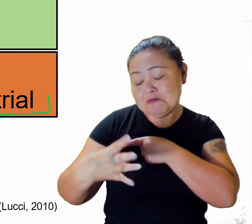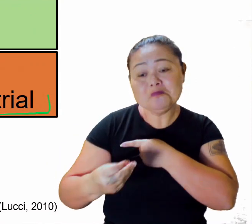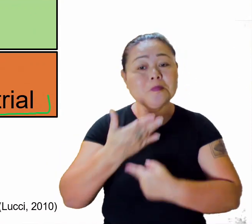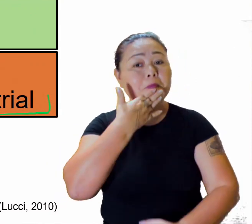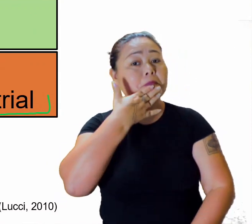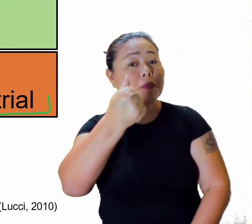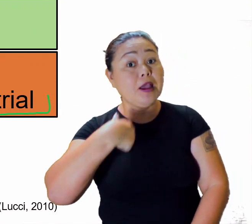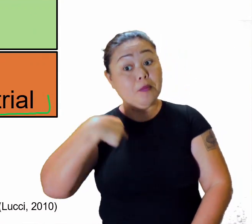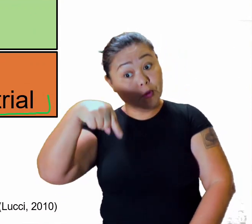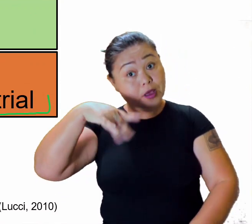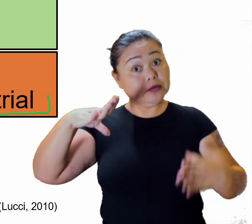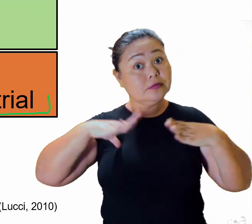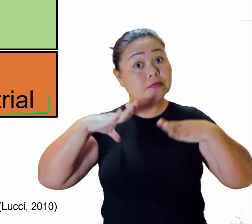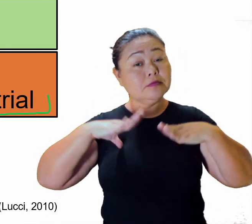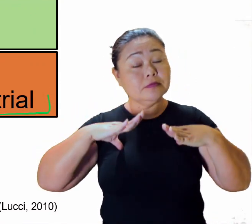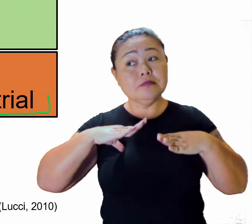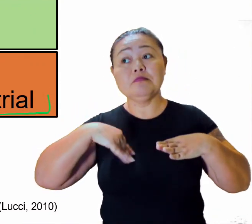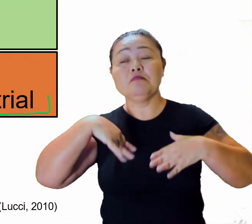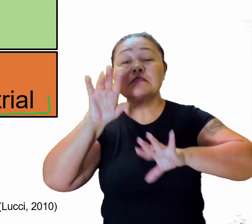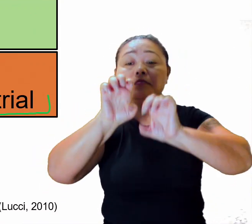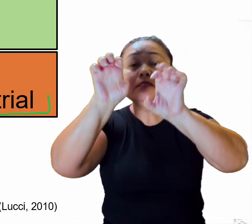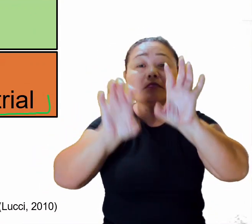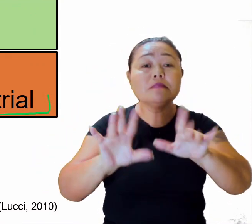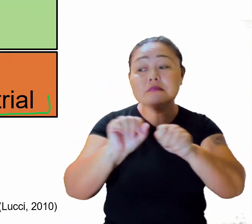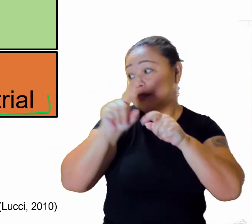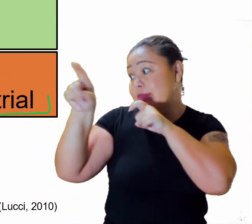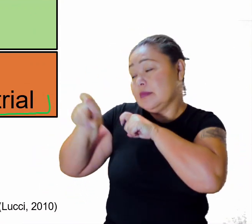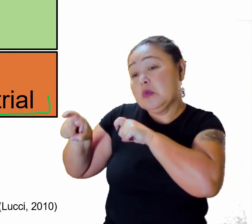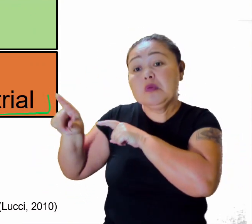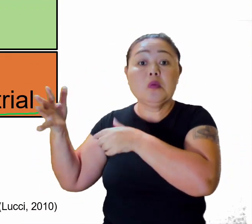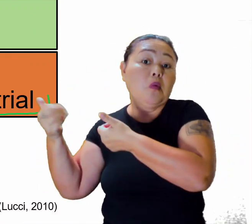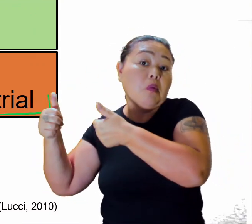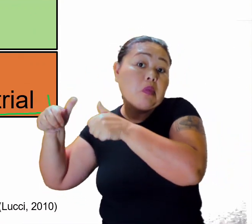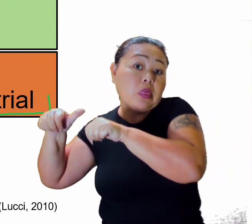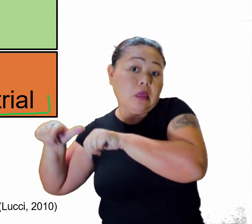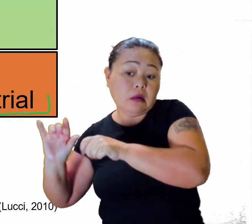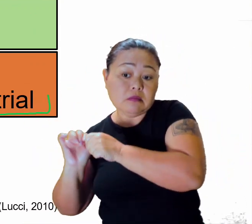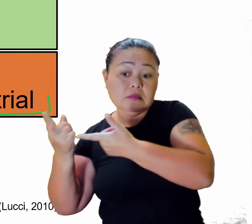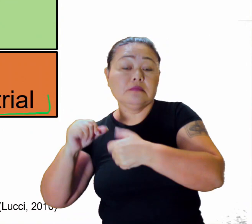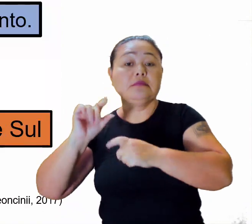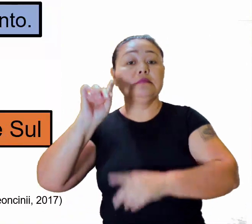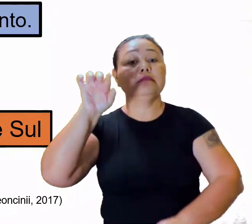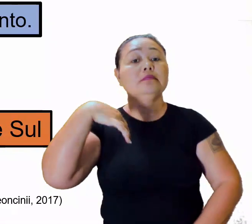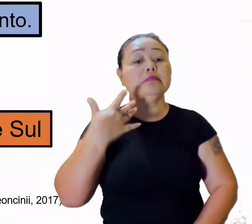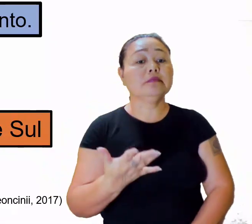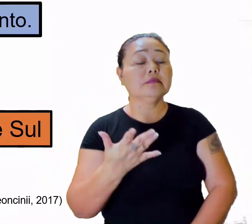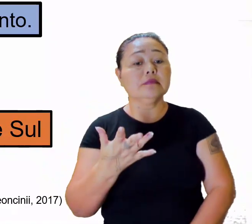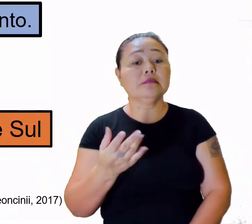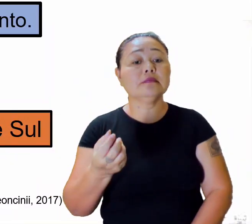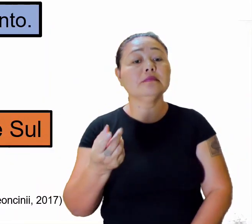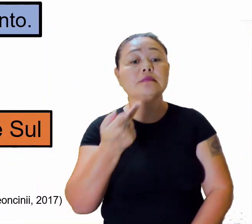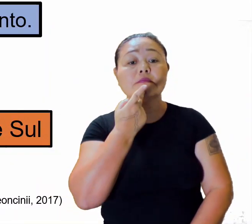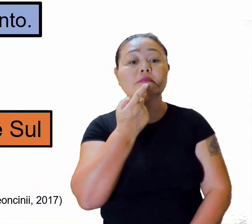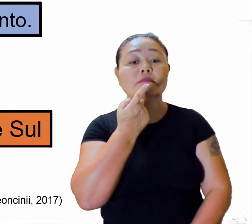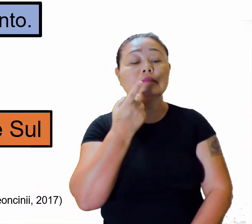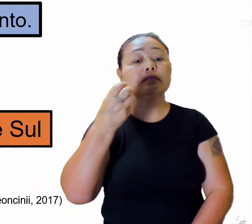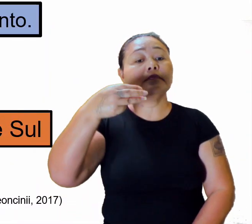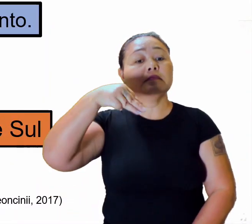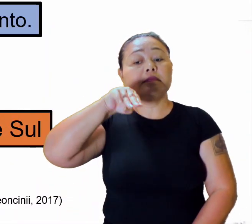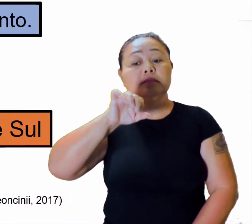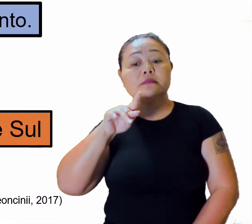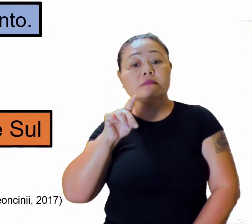melhor, porque a cidade é mais estruturada que o campo, certo? Perfeito. Vamos lá. Falamos sobre